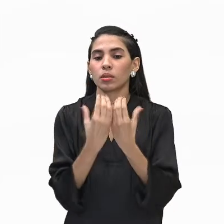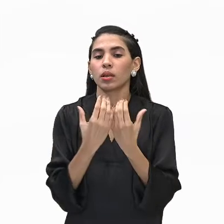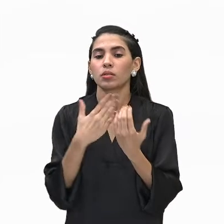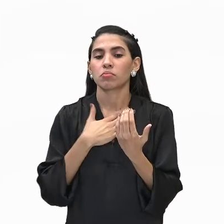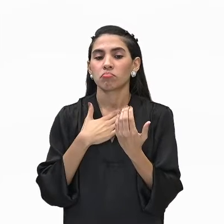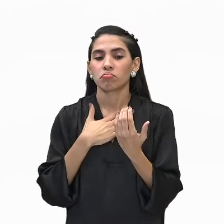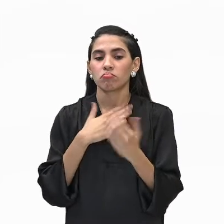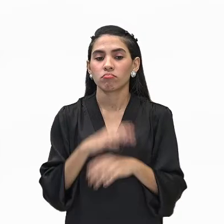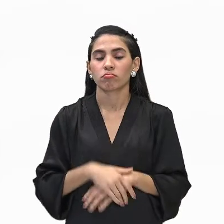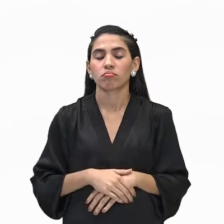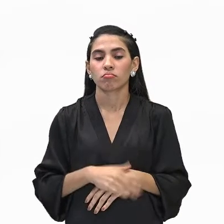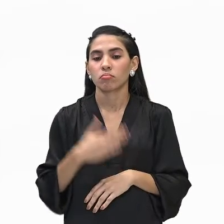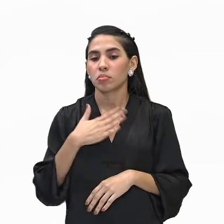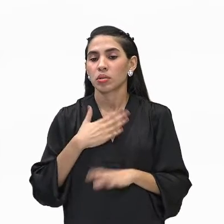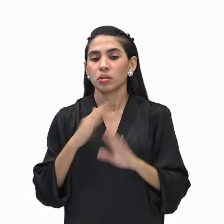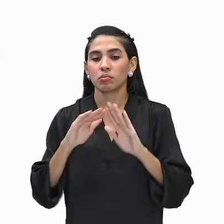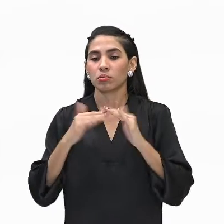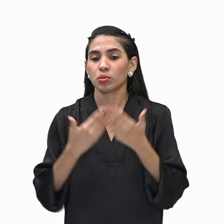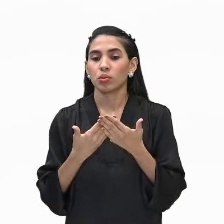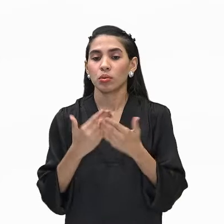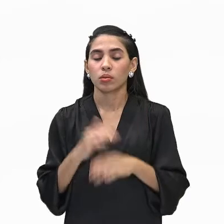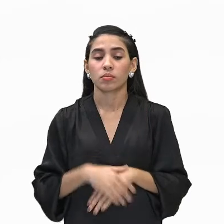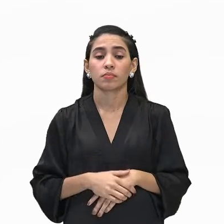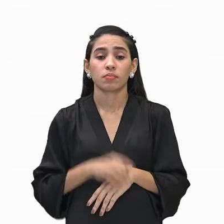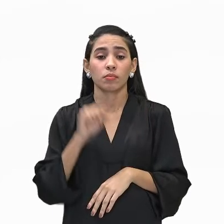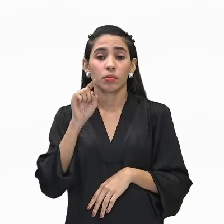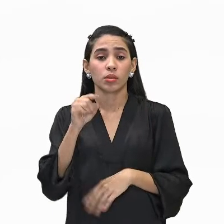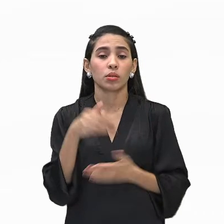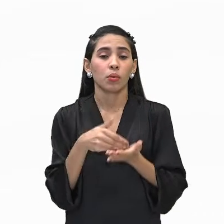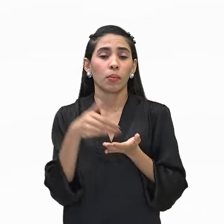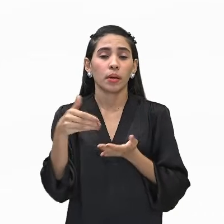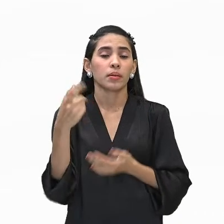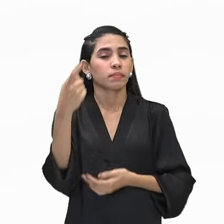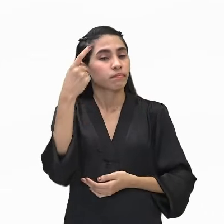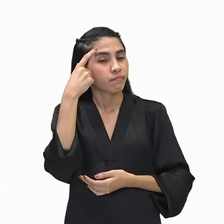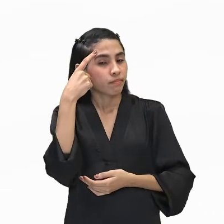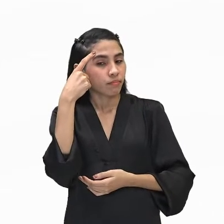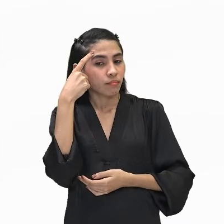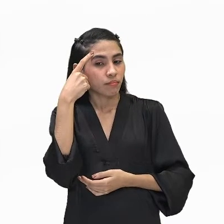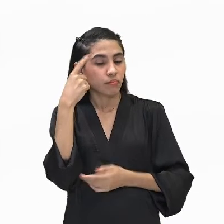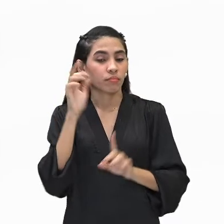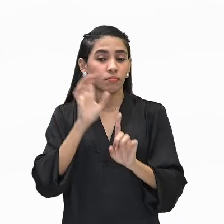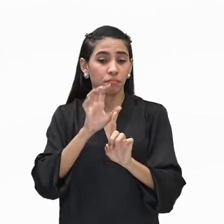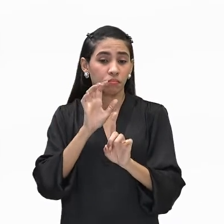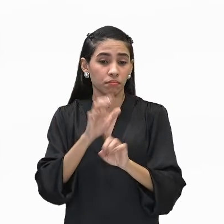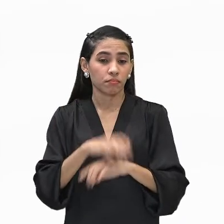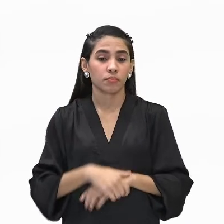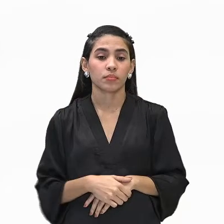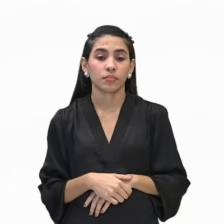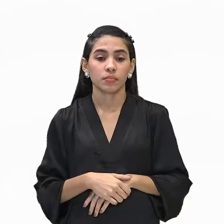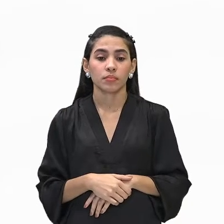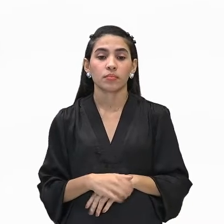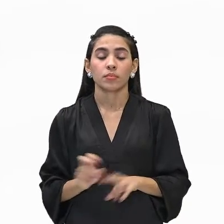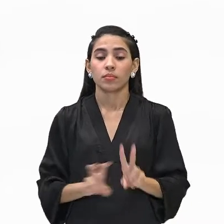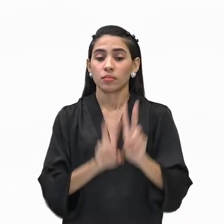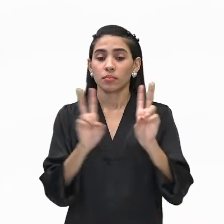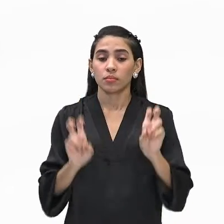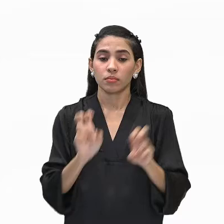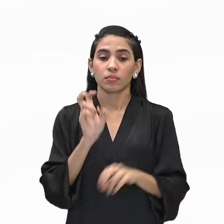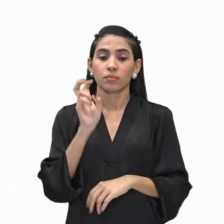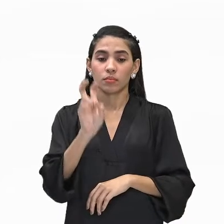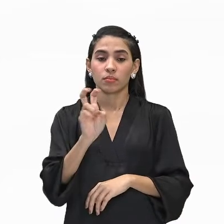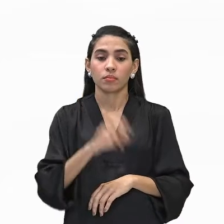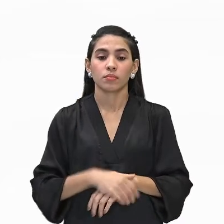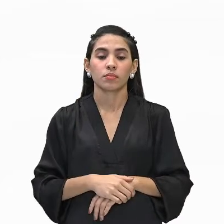comunidade, na minha escola? Então, comece a pensar sobre essas influências perto de você. Subtema 5. Quais